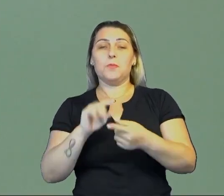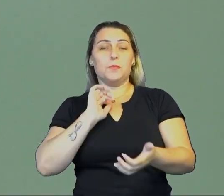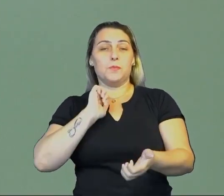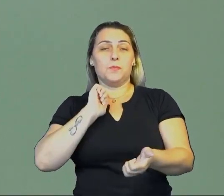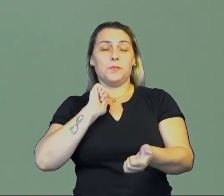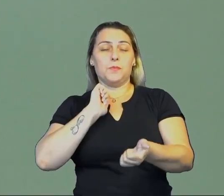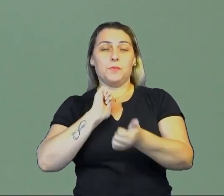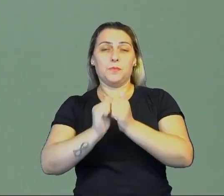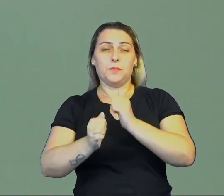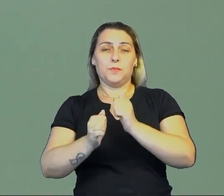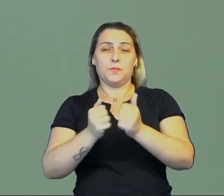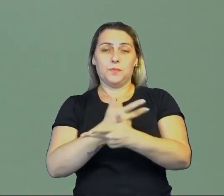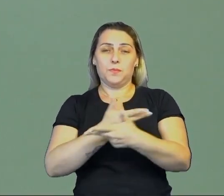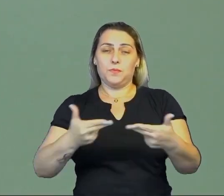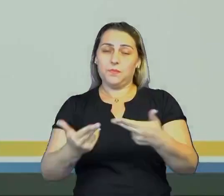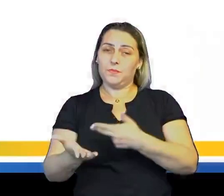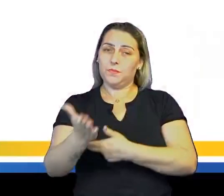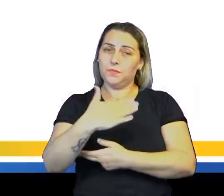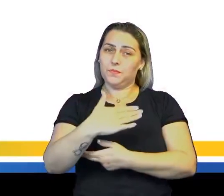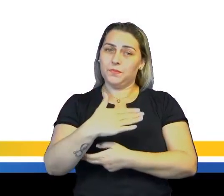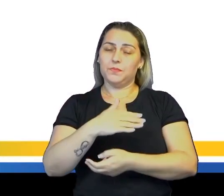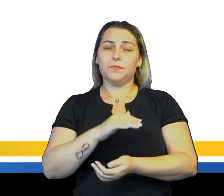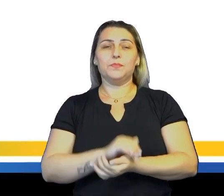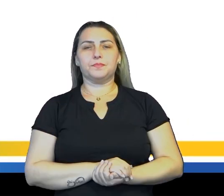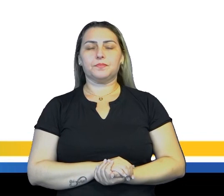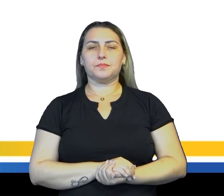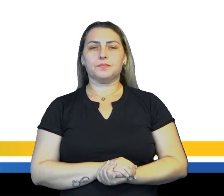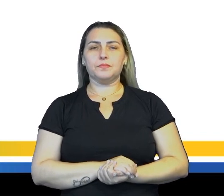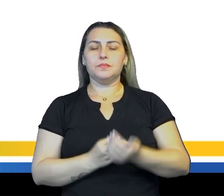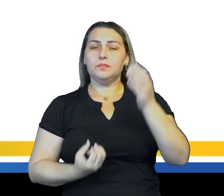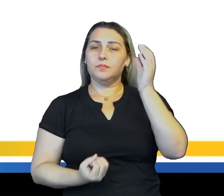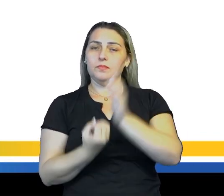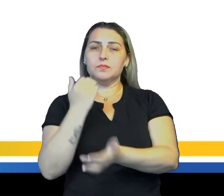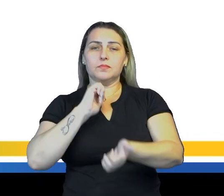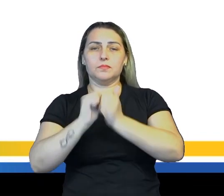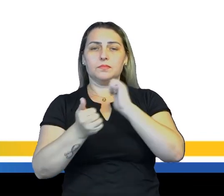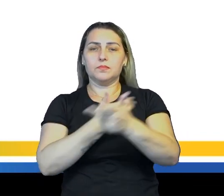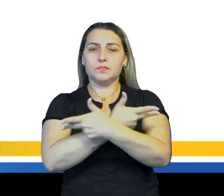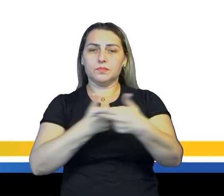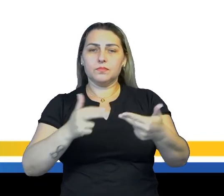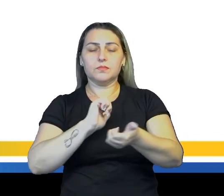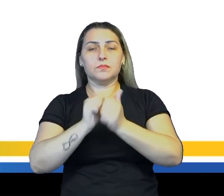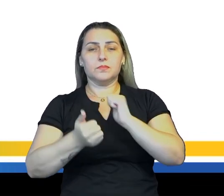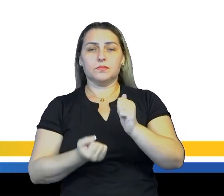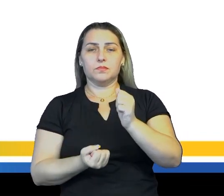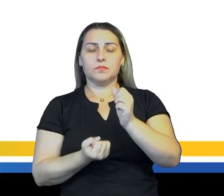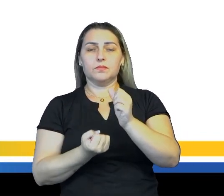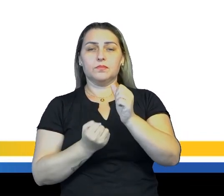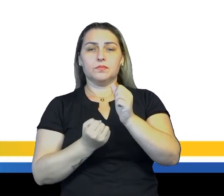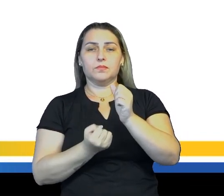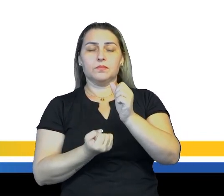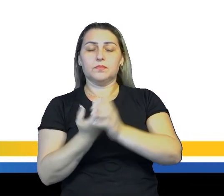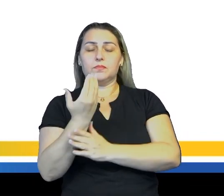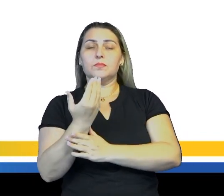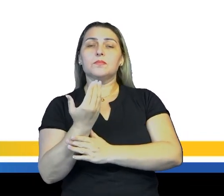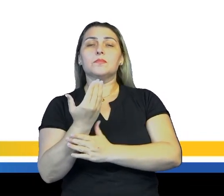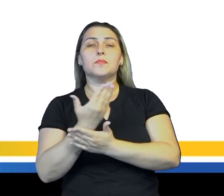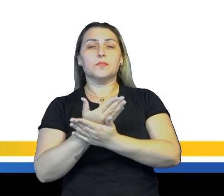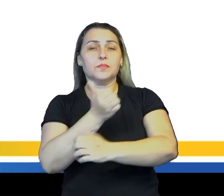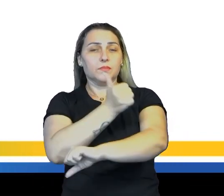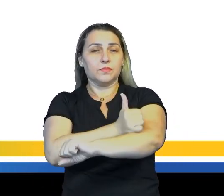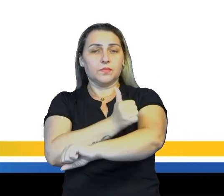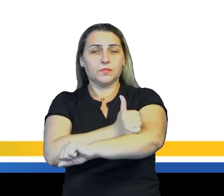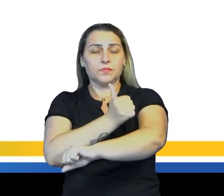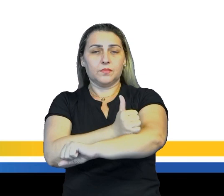concentra no sofá e bora começar atenção valendo a origem do Atletismo o atletismo acompanha o homem desde a chamada